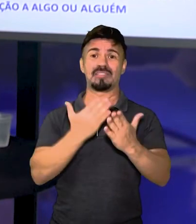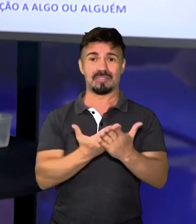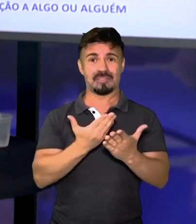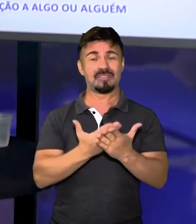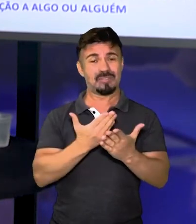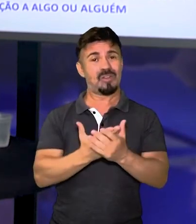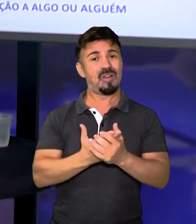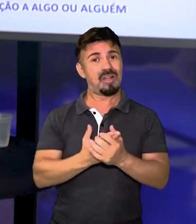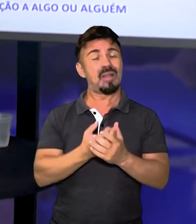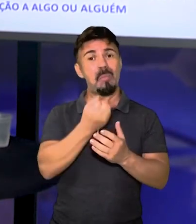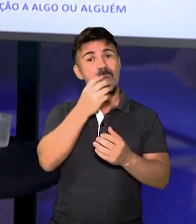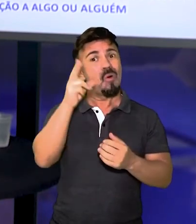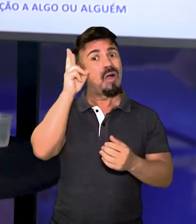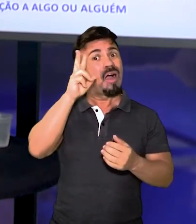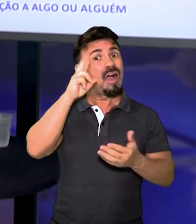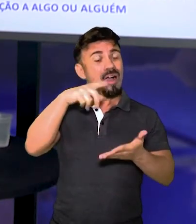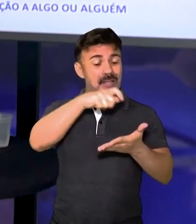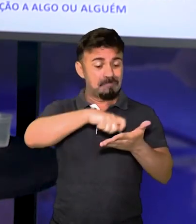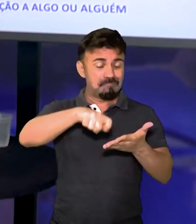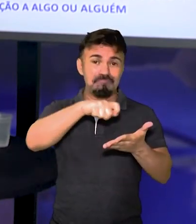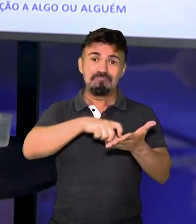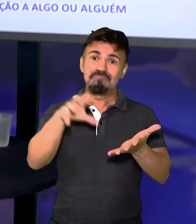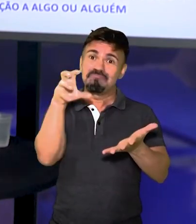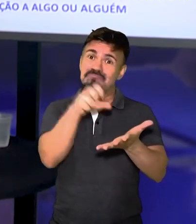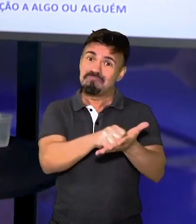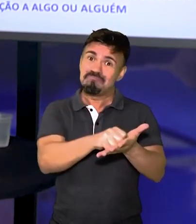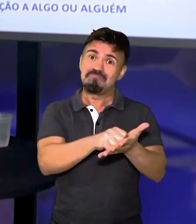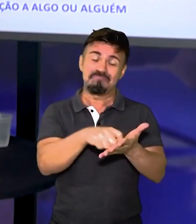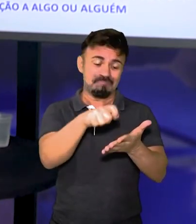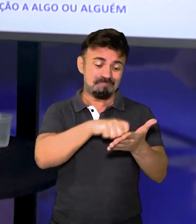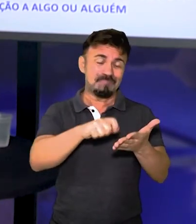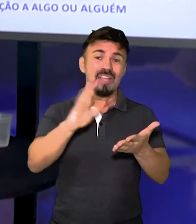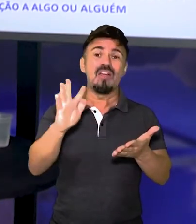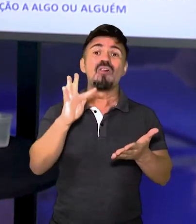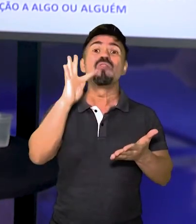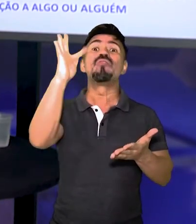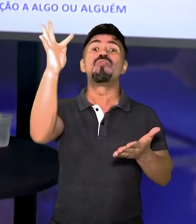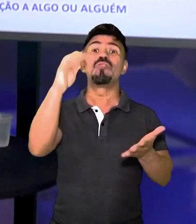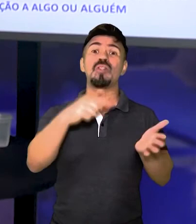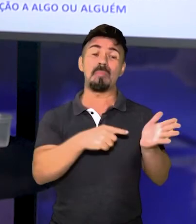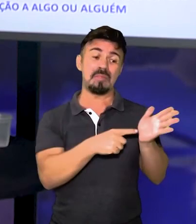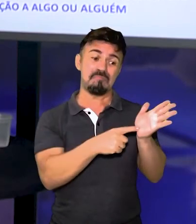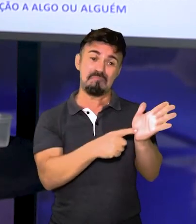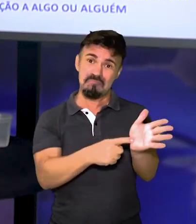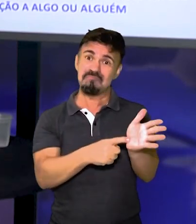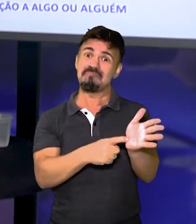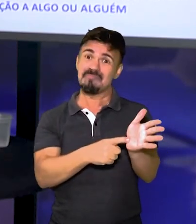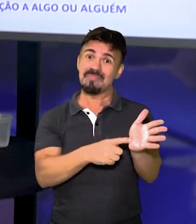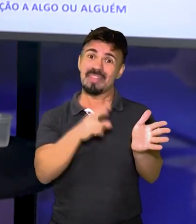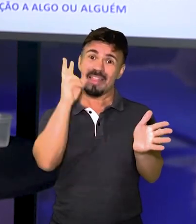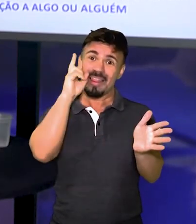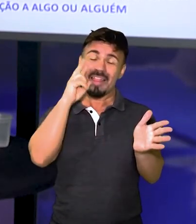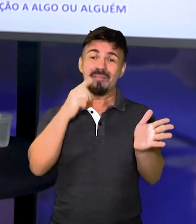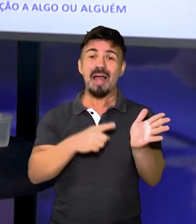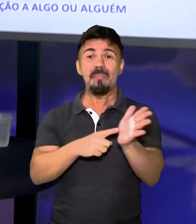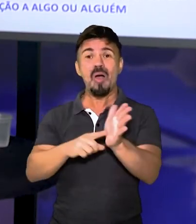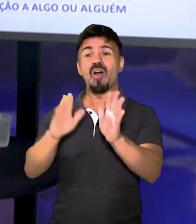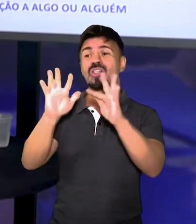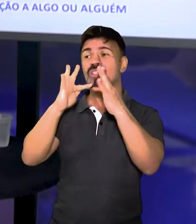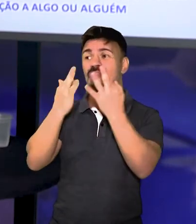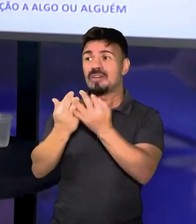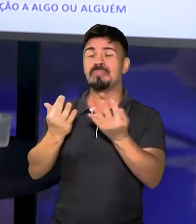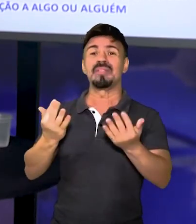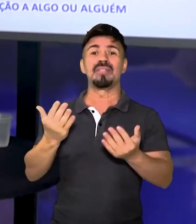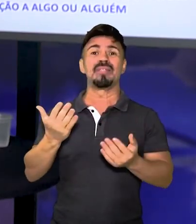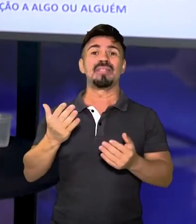voltar. Seria muito interessante. Seria um fato histórico que você registraria e futuramente ficaria lá e